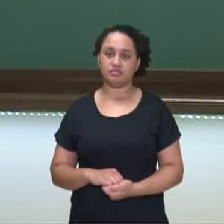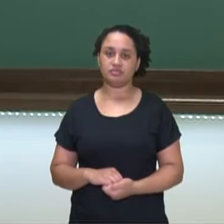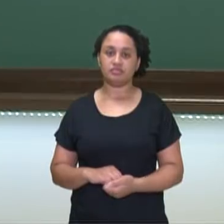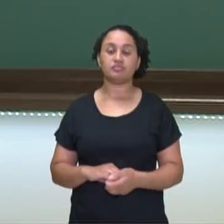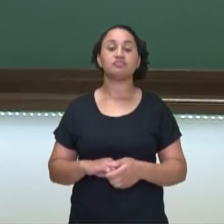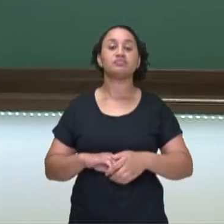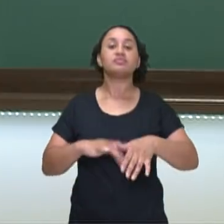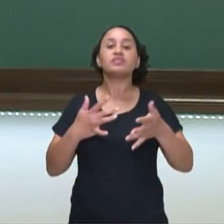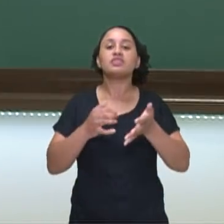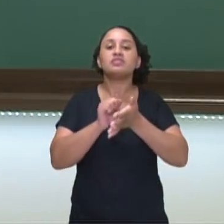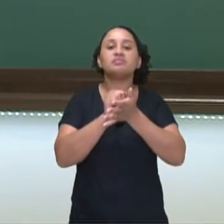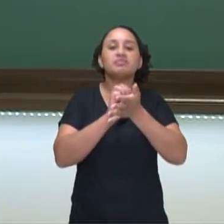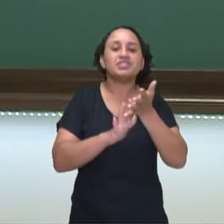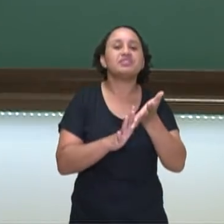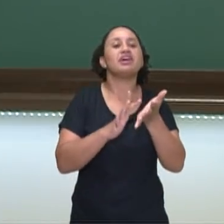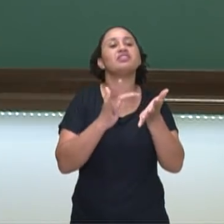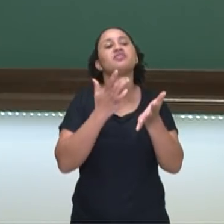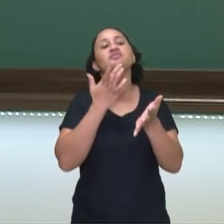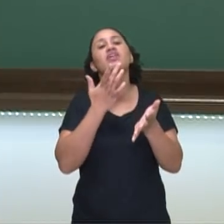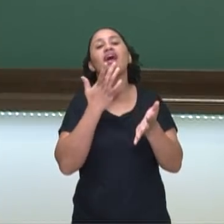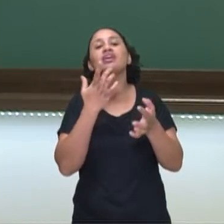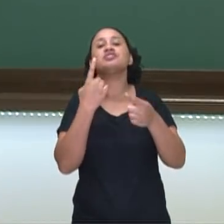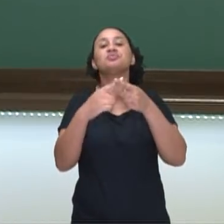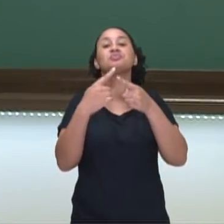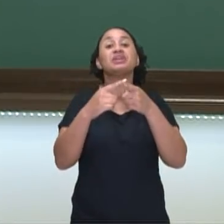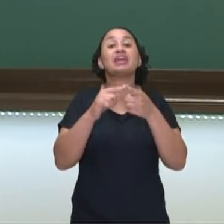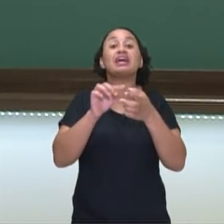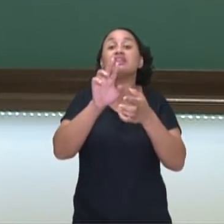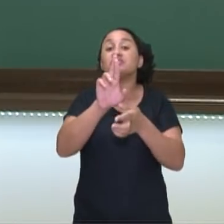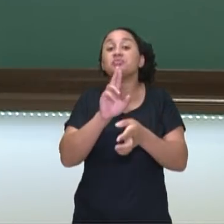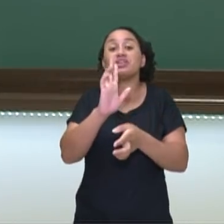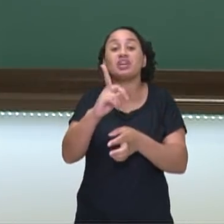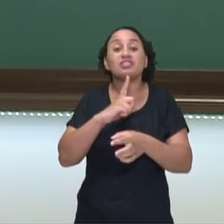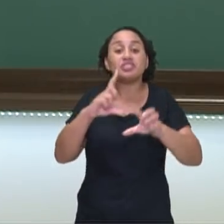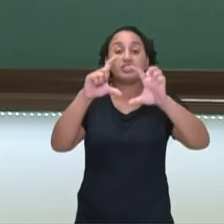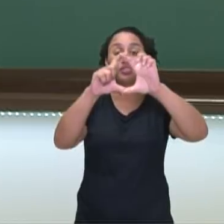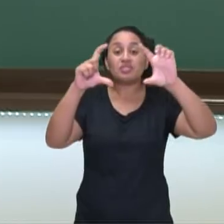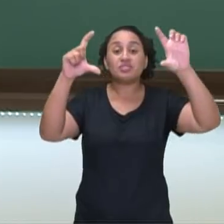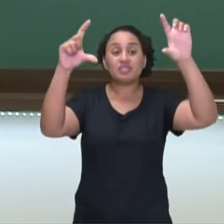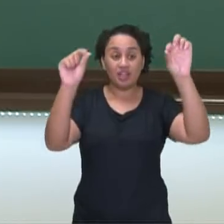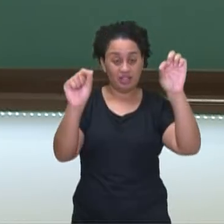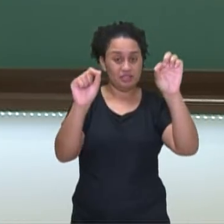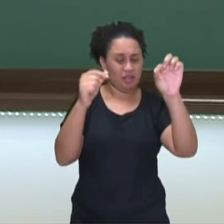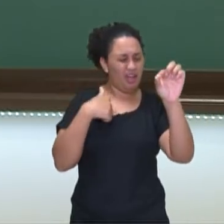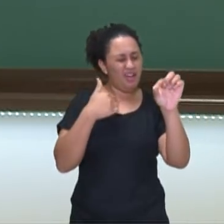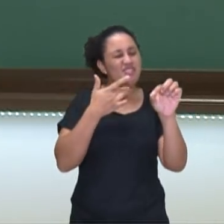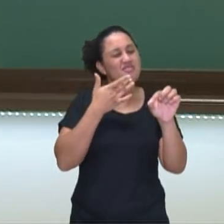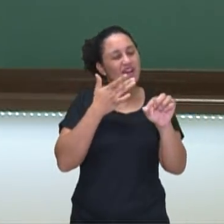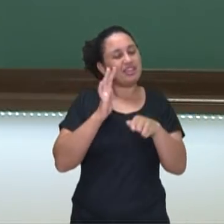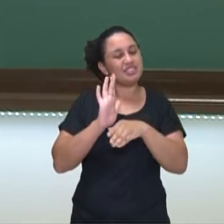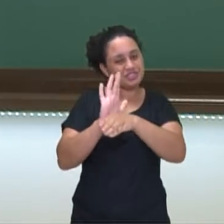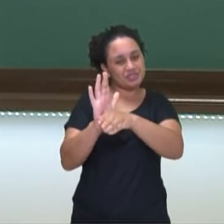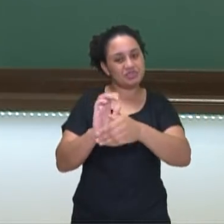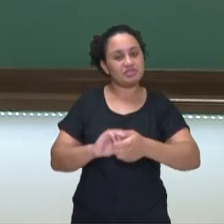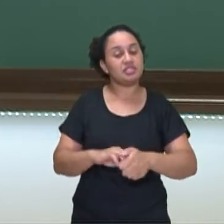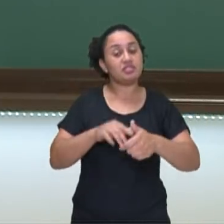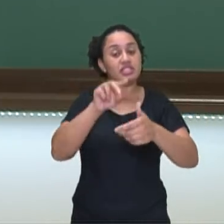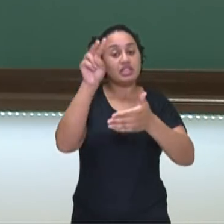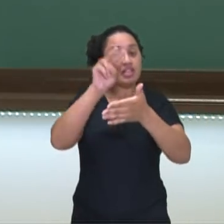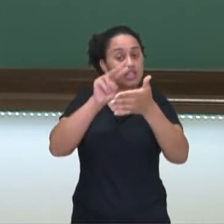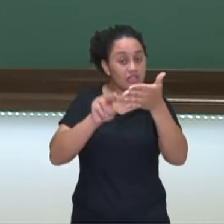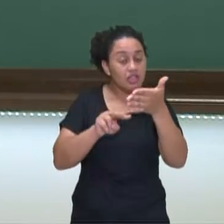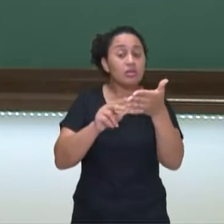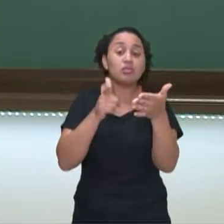Um exercício super tranquilo, onde as respostas estavam no texto. Olha que ajuda boa. Então você que leu e releu o